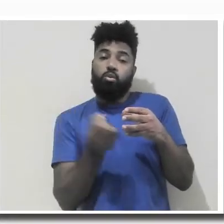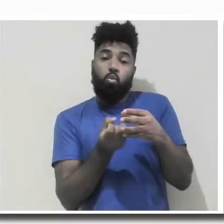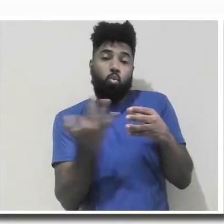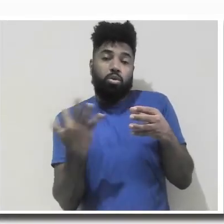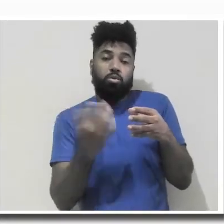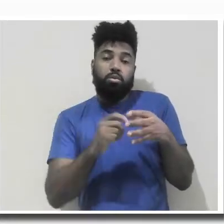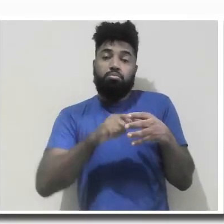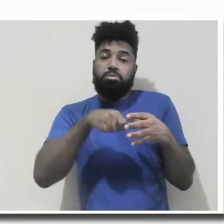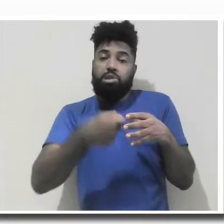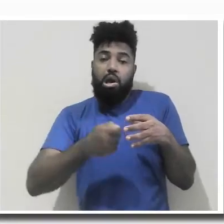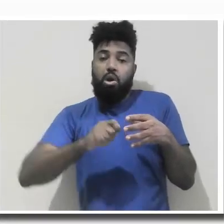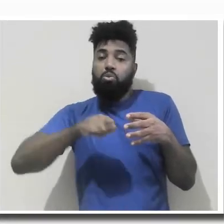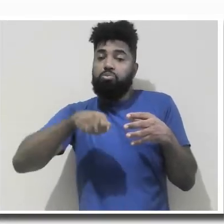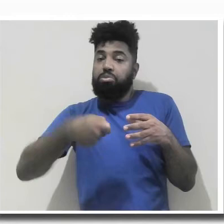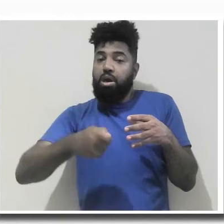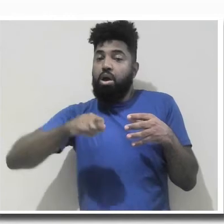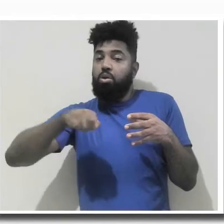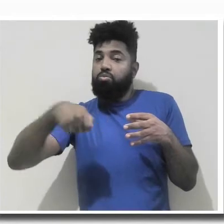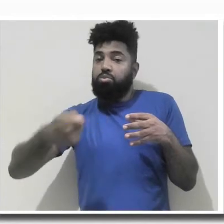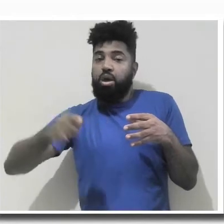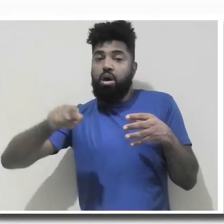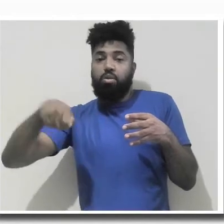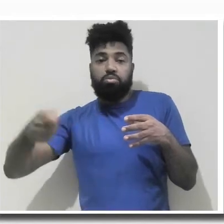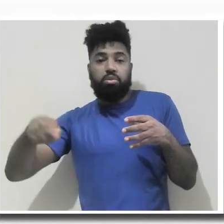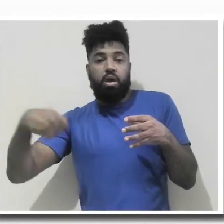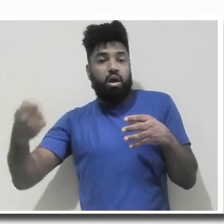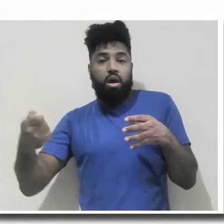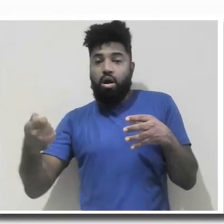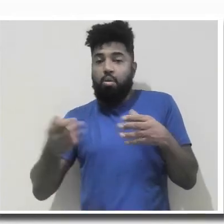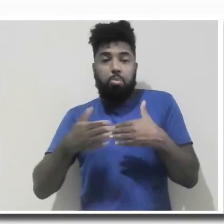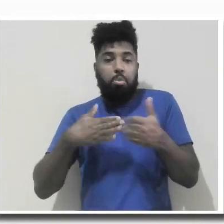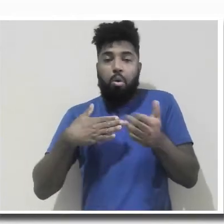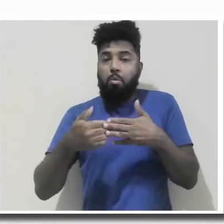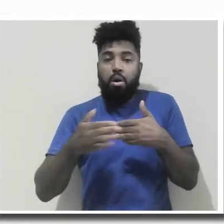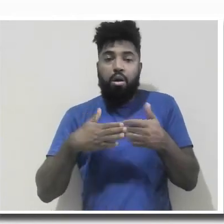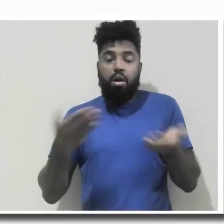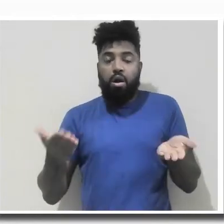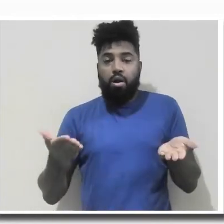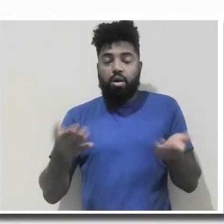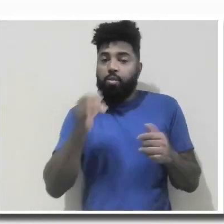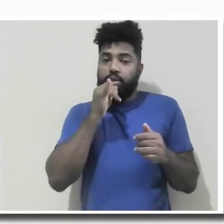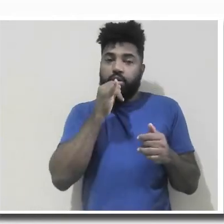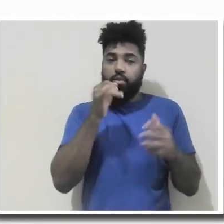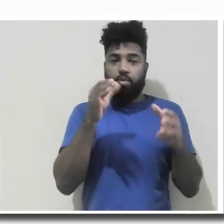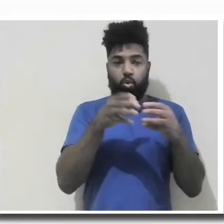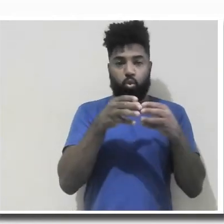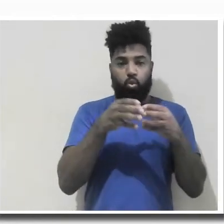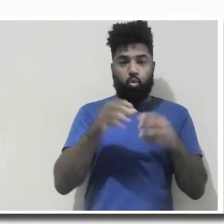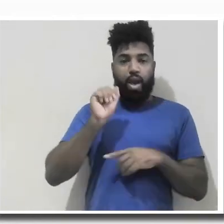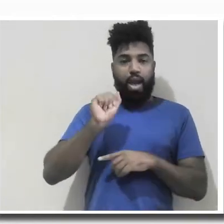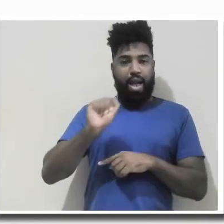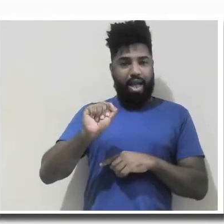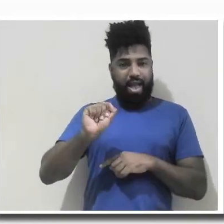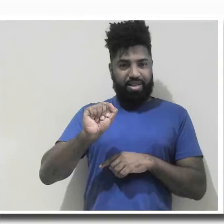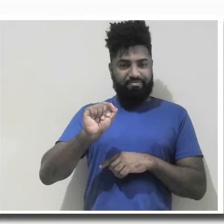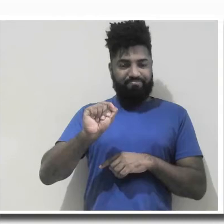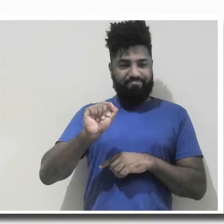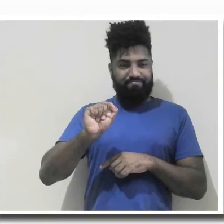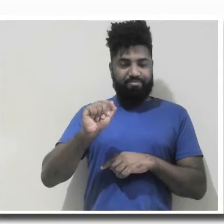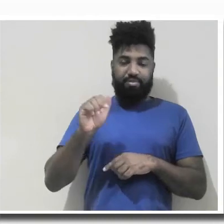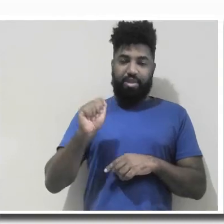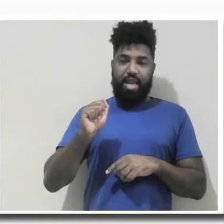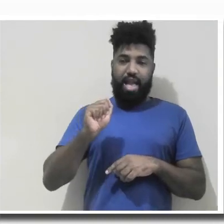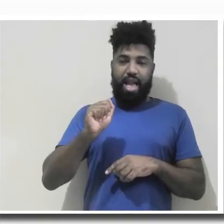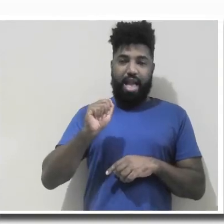necessariamente são números. Então, eu posso criar um conjunto genérico aqui que eu vou chamar de A. Normalmente, a